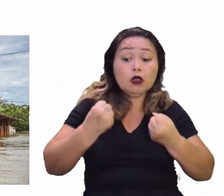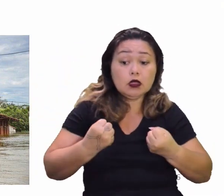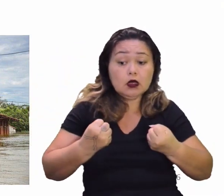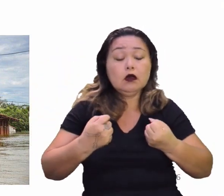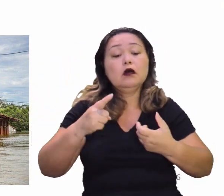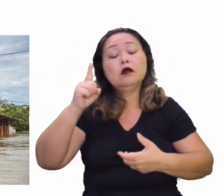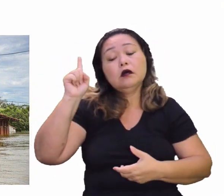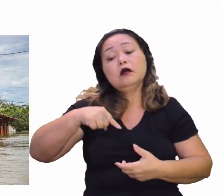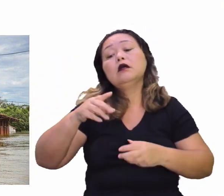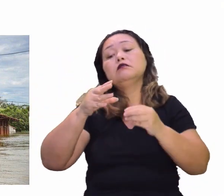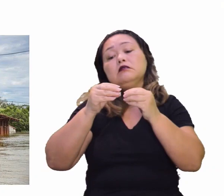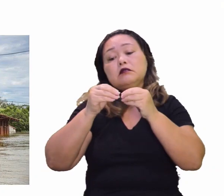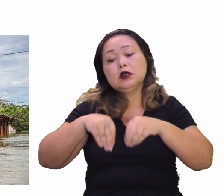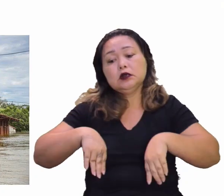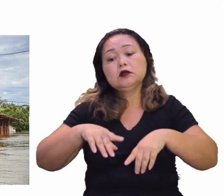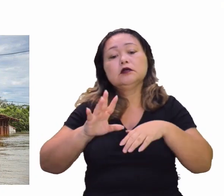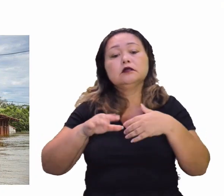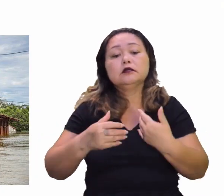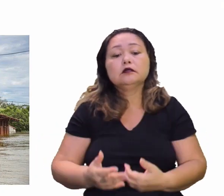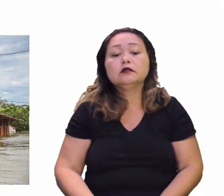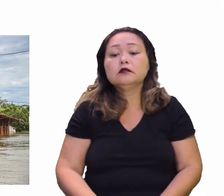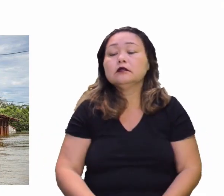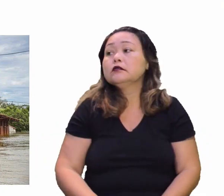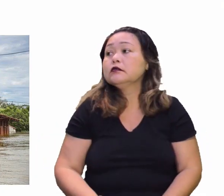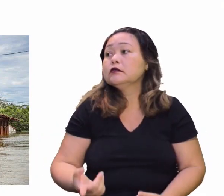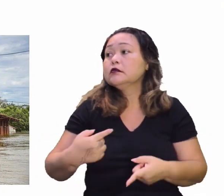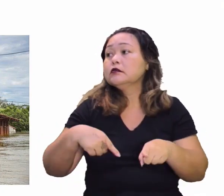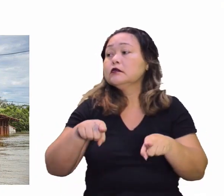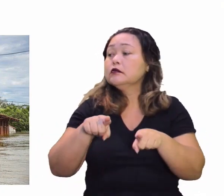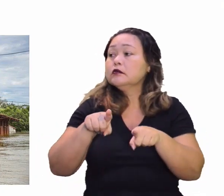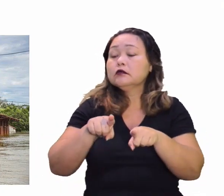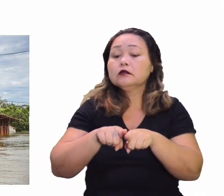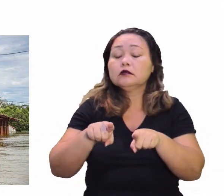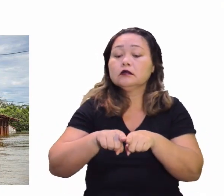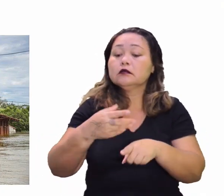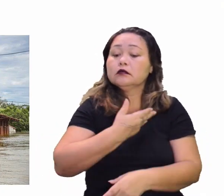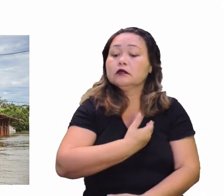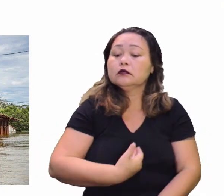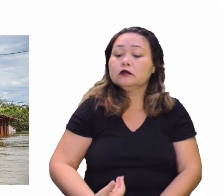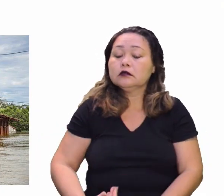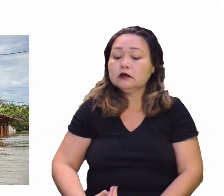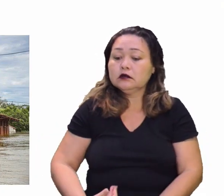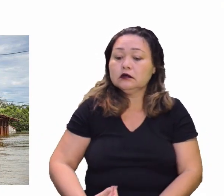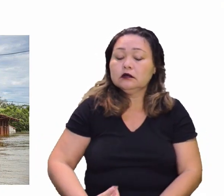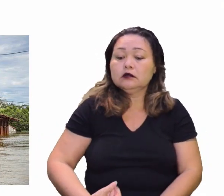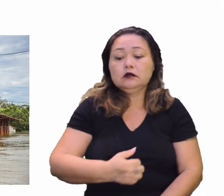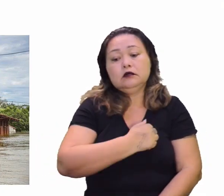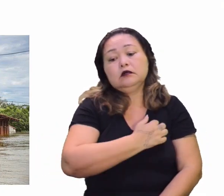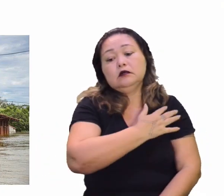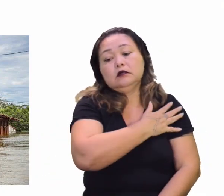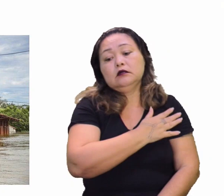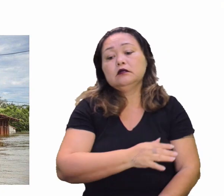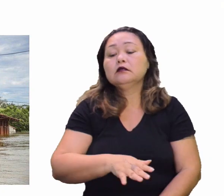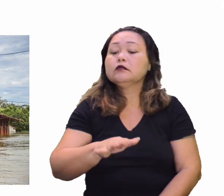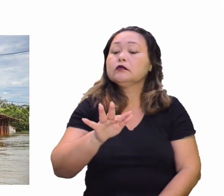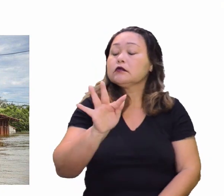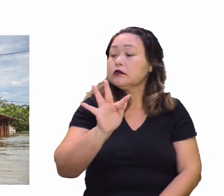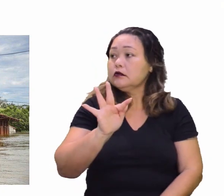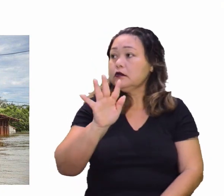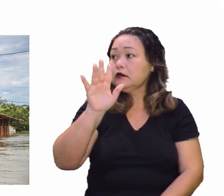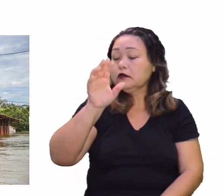então ela dava muito prejuízo nesse sentido, E né? aí, professor Jorge, e lá no governo do general Emílio